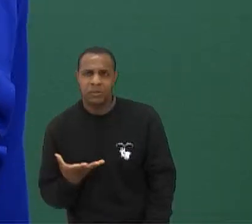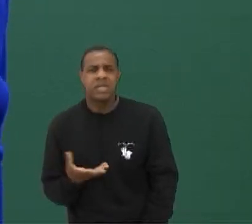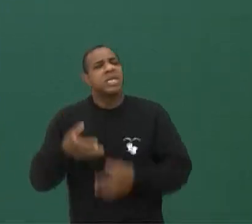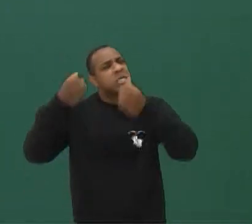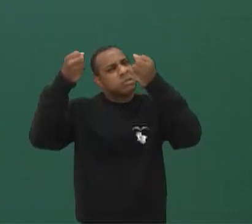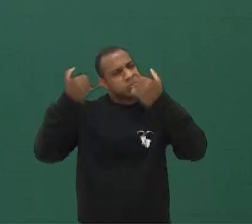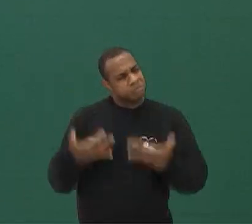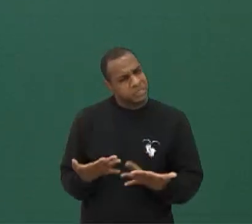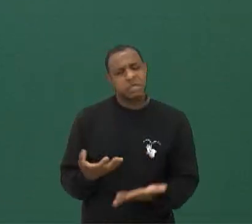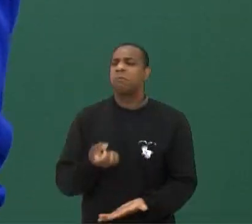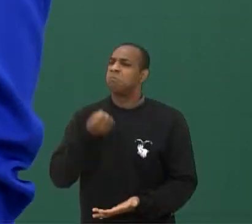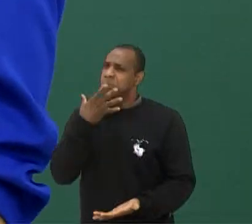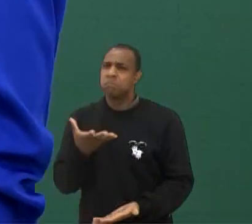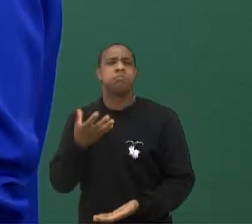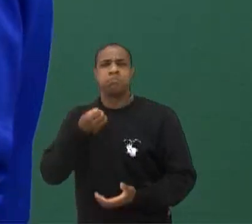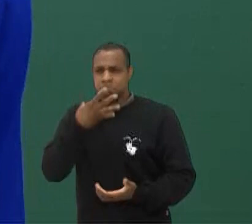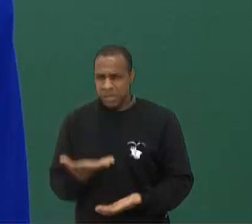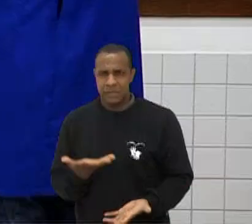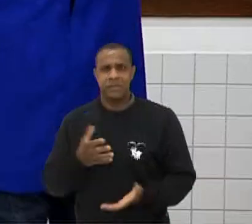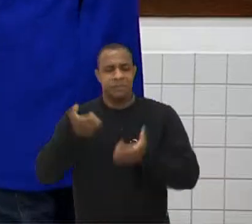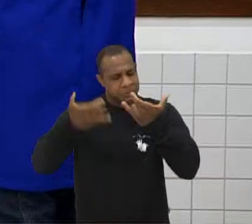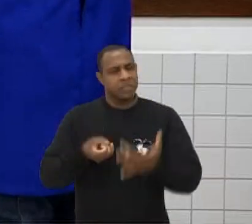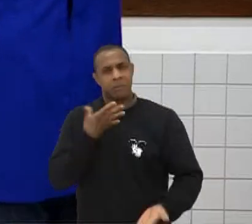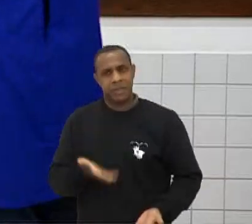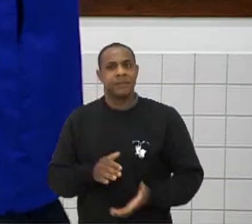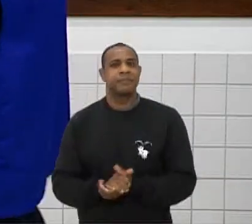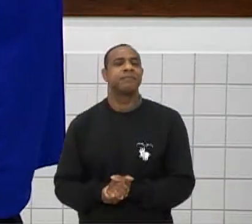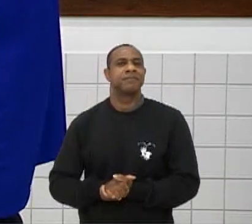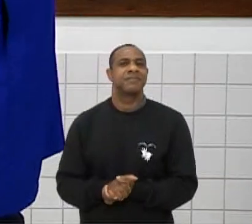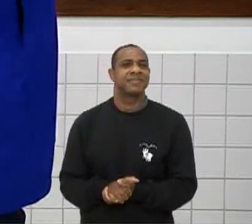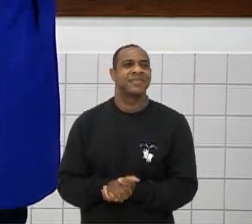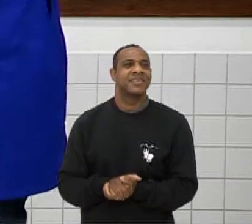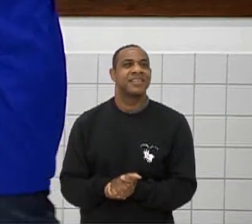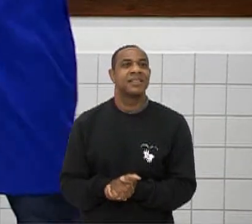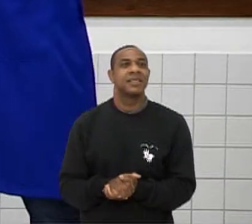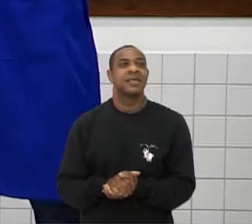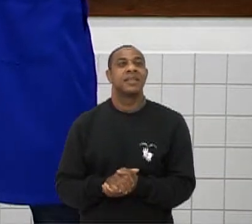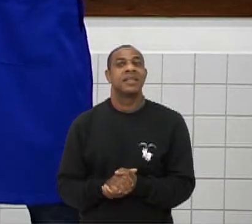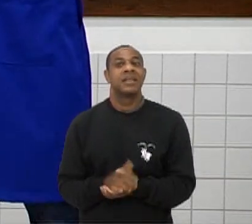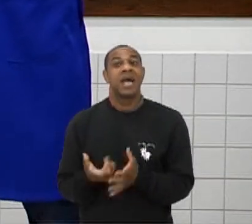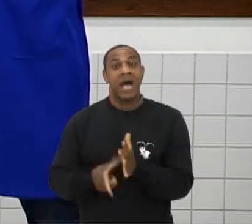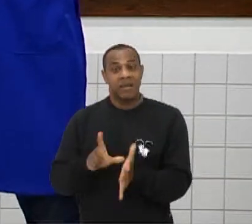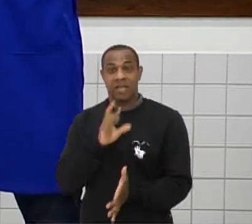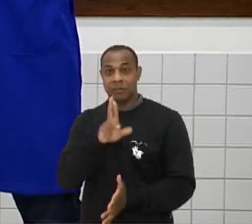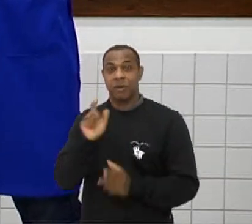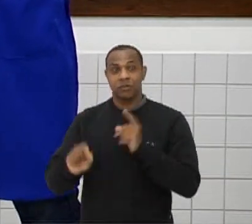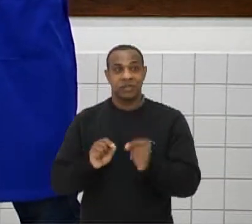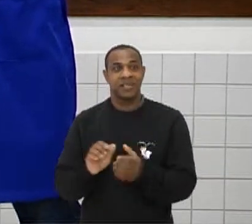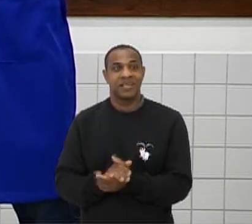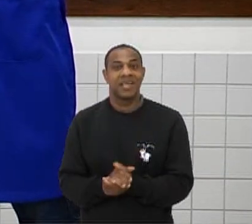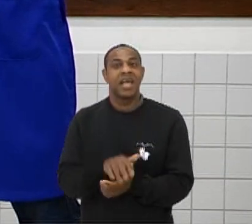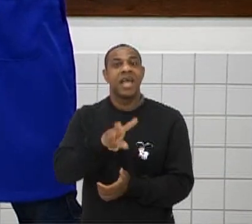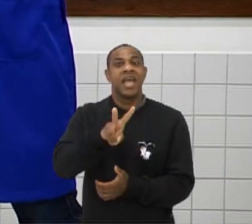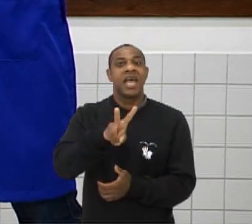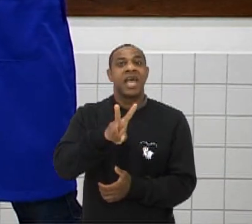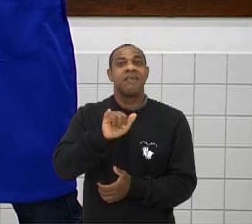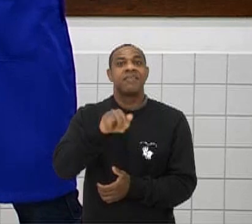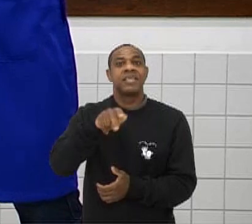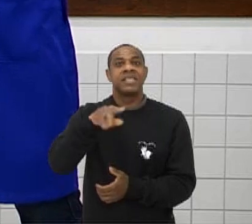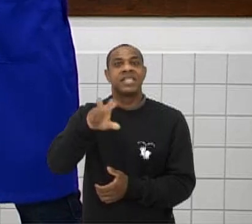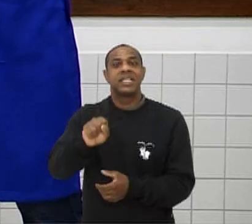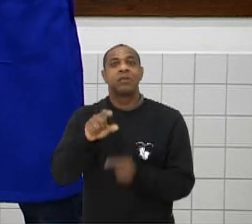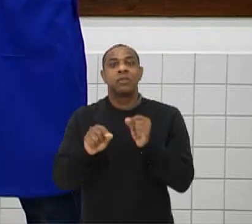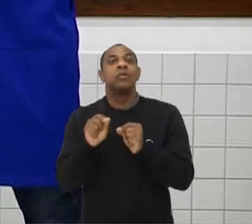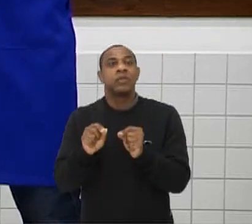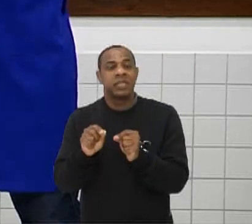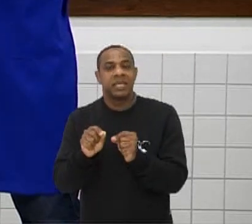explicam muito. Isso aí. É nóis. Ei, antes do resultado, Vinícius Paixão, Colégio Estadual